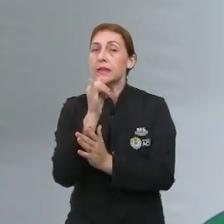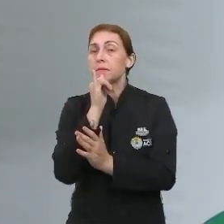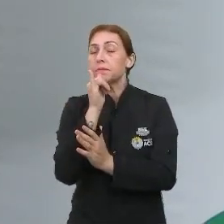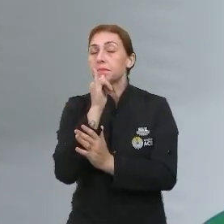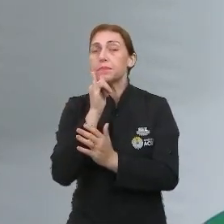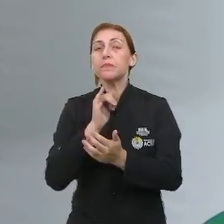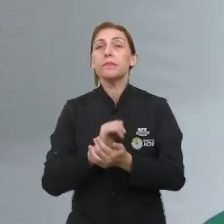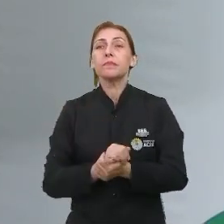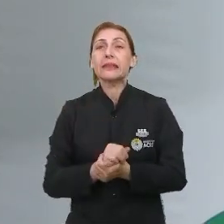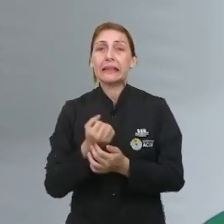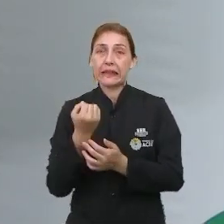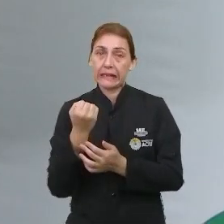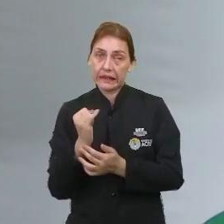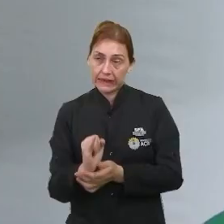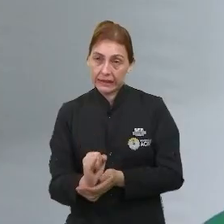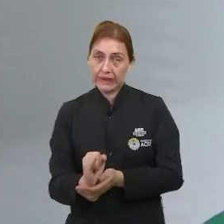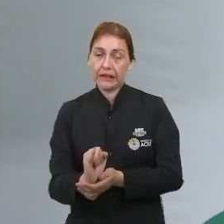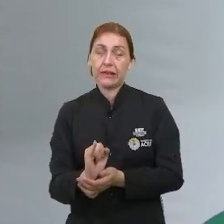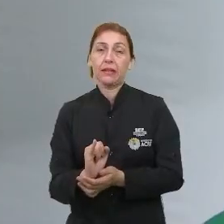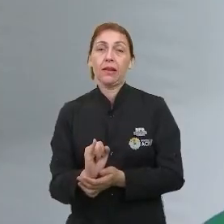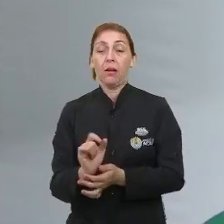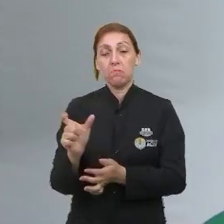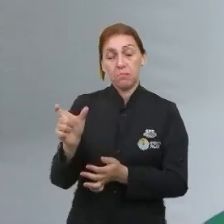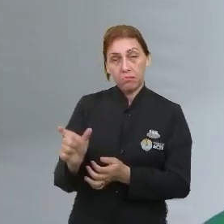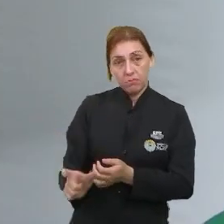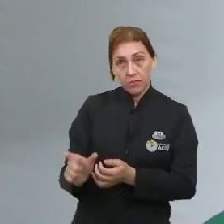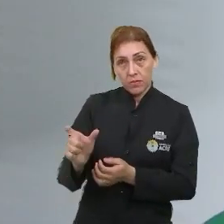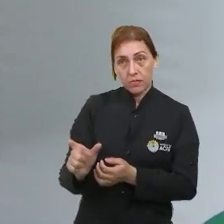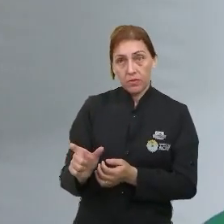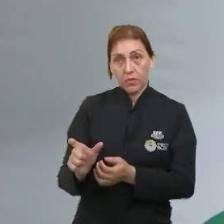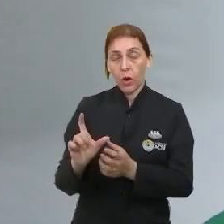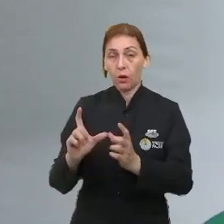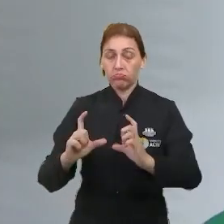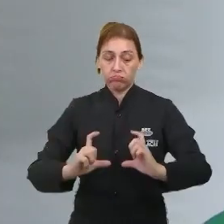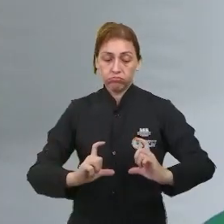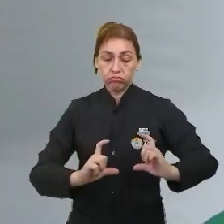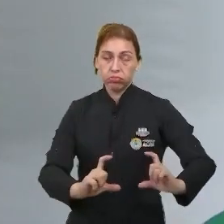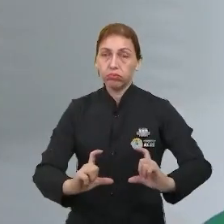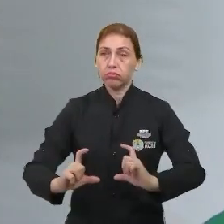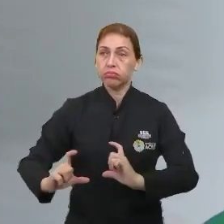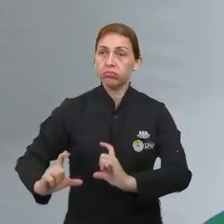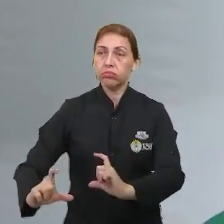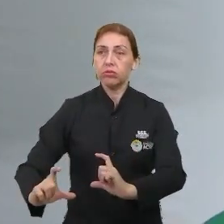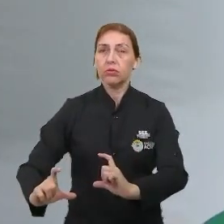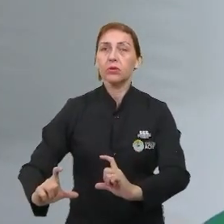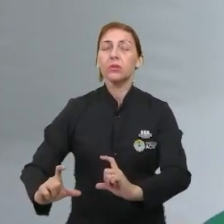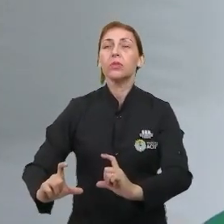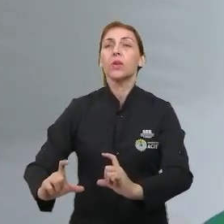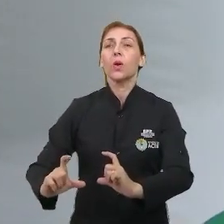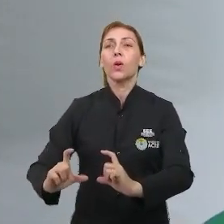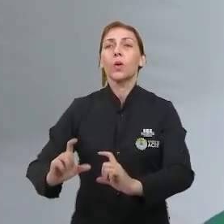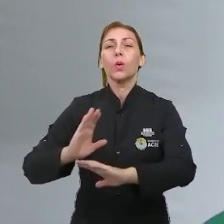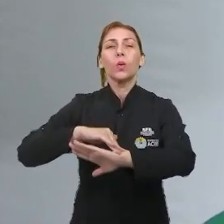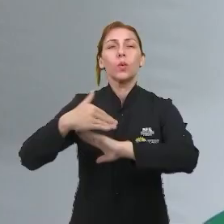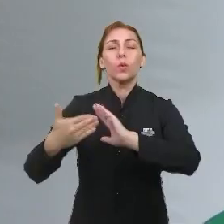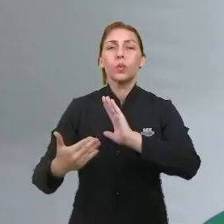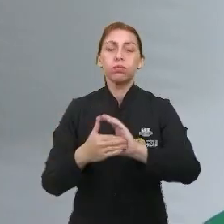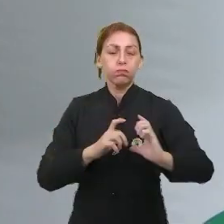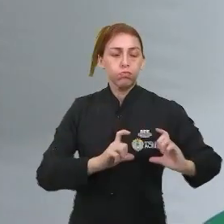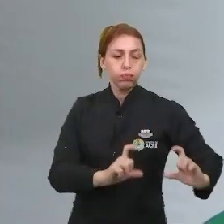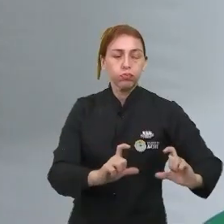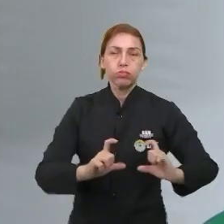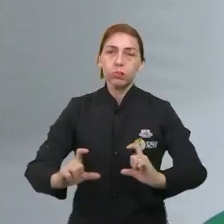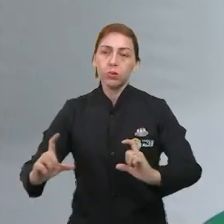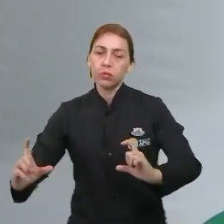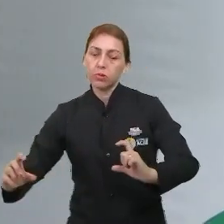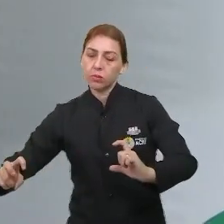Exemplo, se a função do indivíduo é colocar as rodas do carro, então ele passa o dia inteiro colocando as rodas do